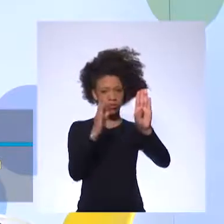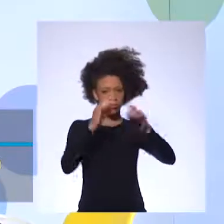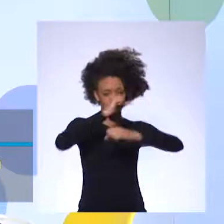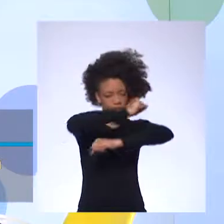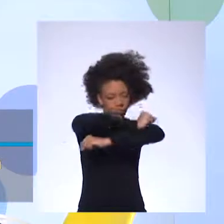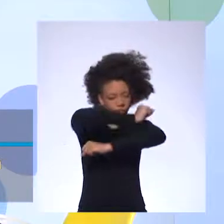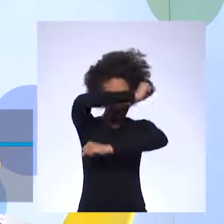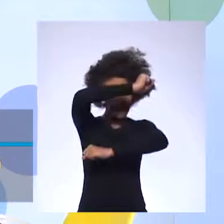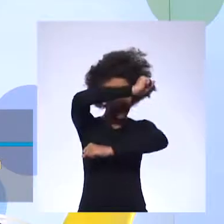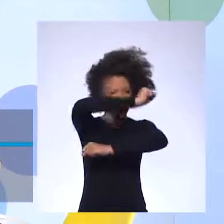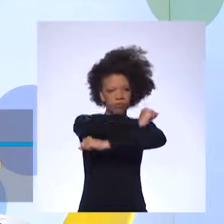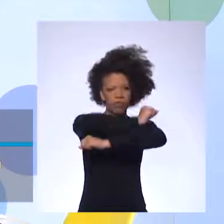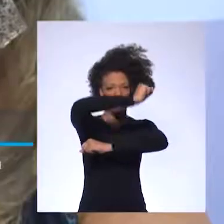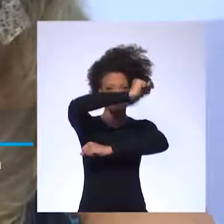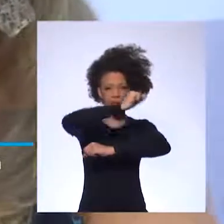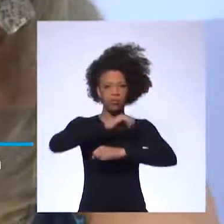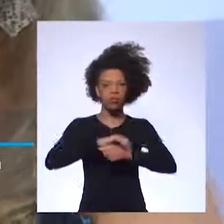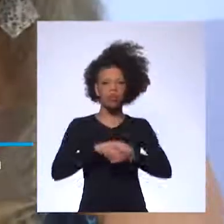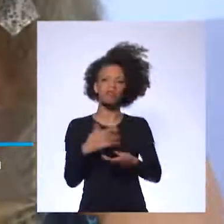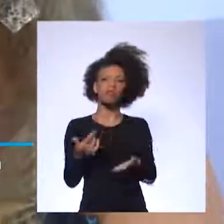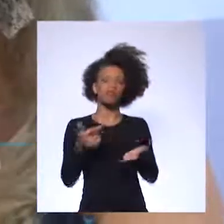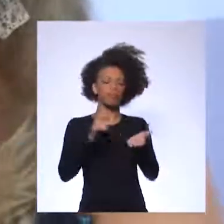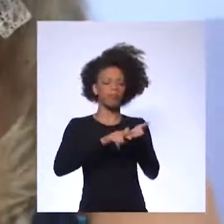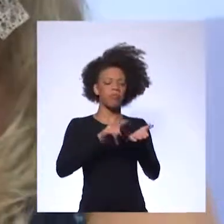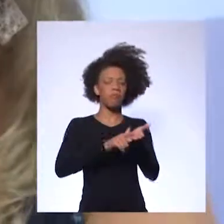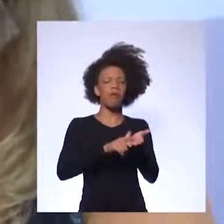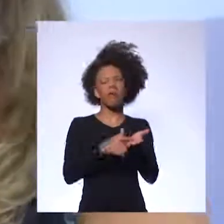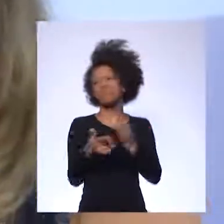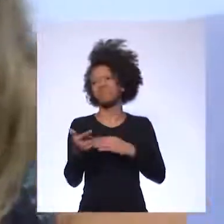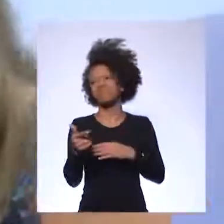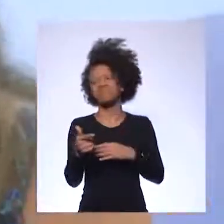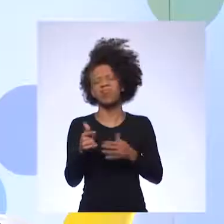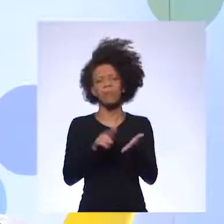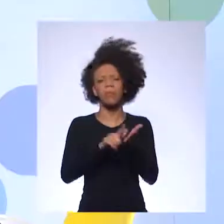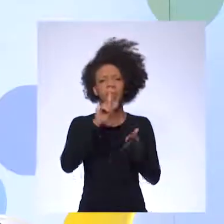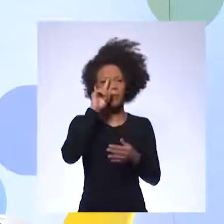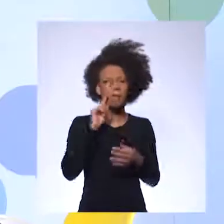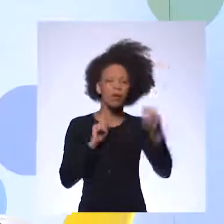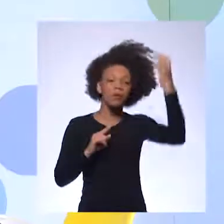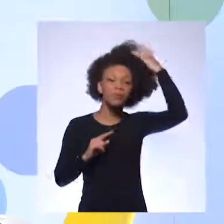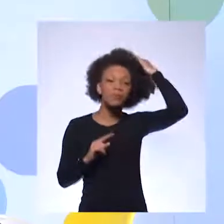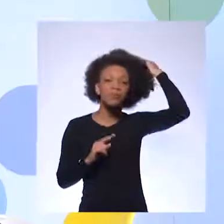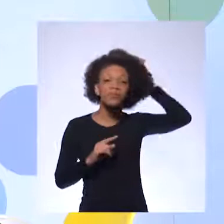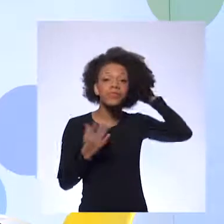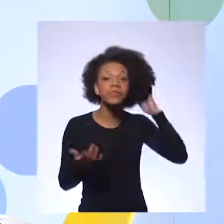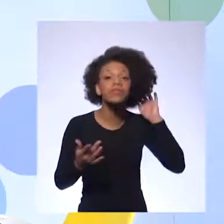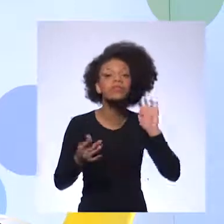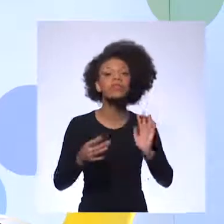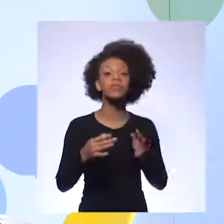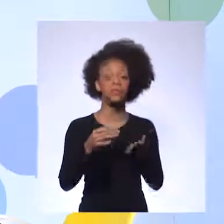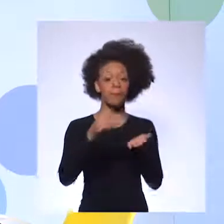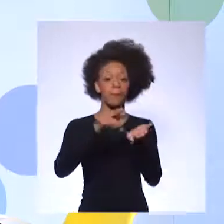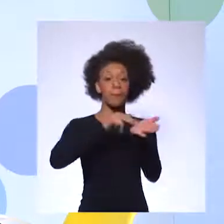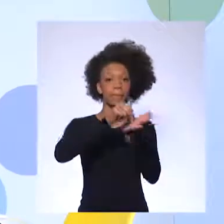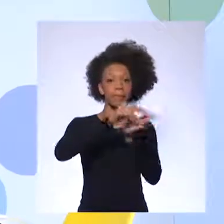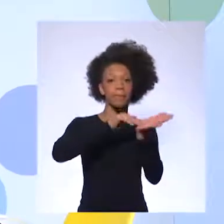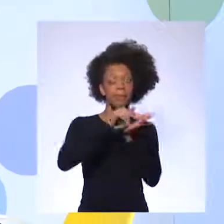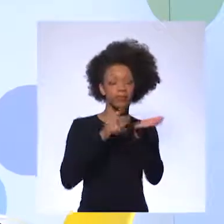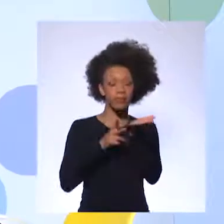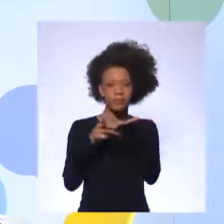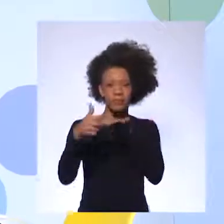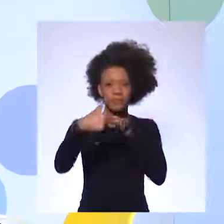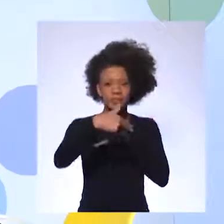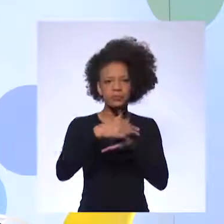tá abram-se eu não tenho papel Amarelo pintar em recorta Tá certo então primeira coisa isso aqui